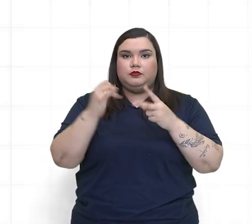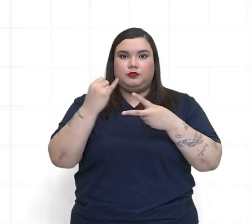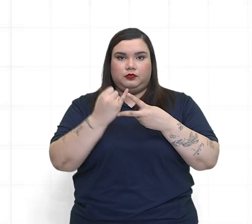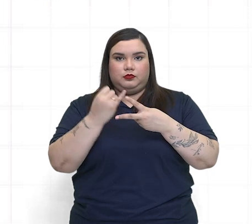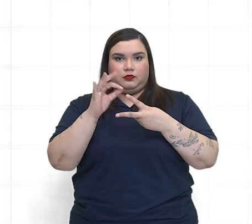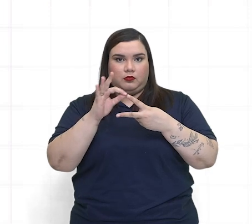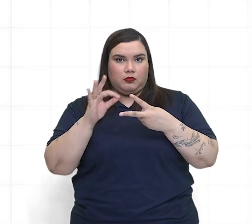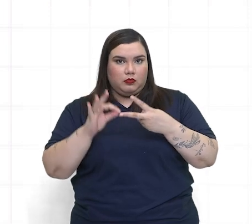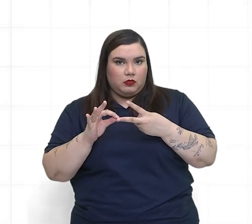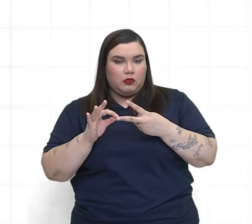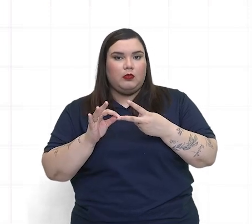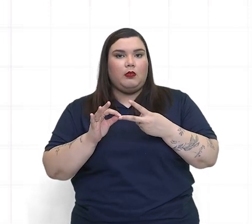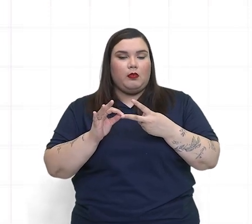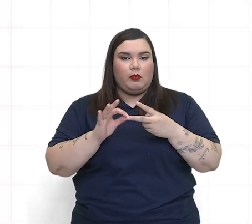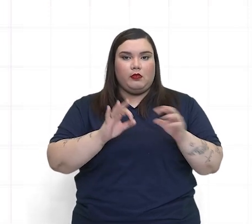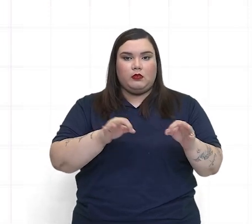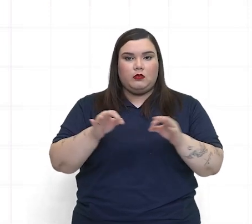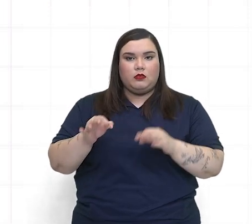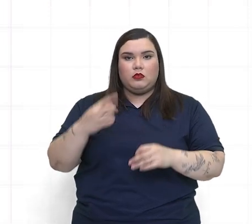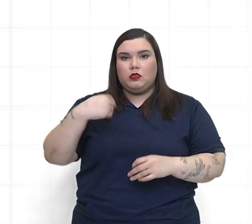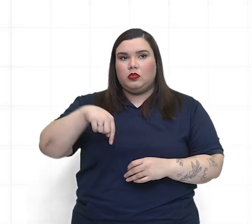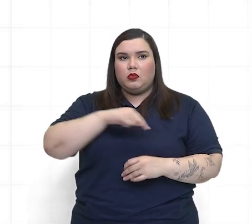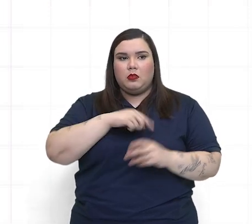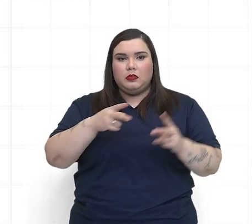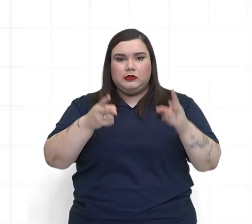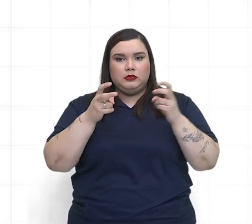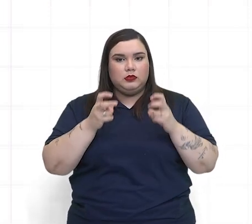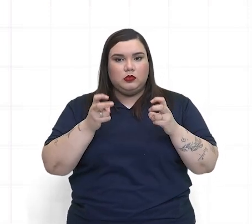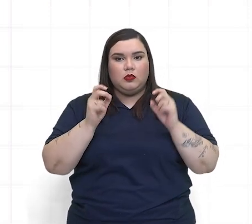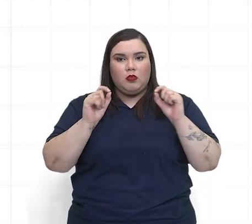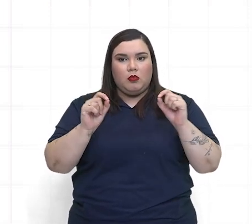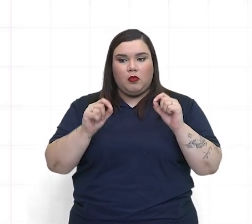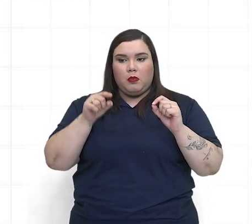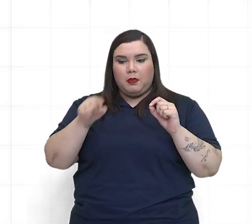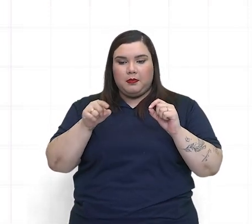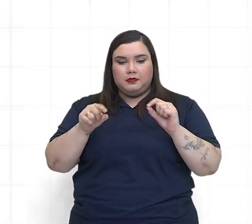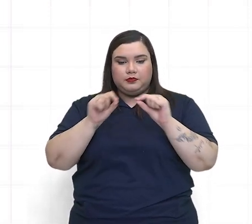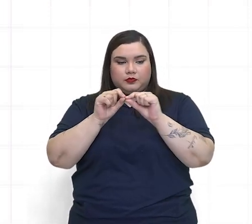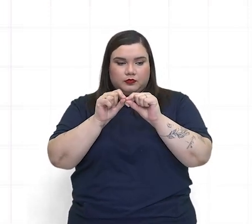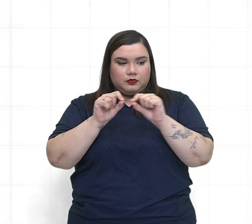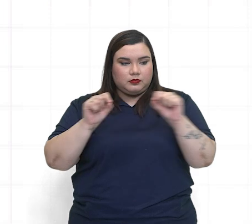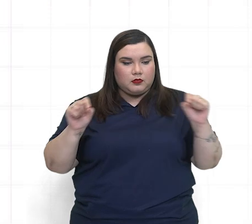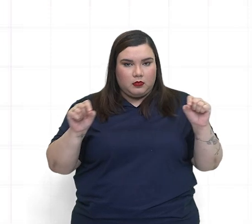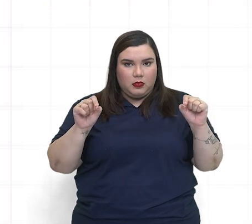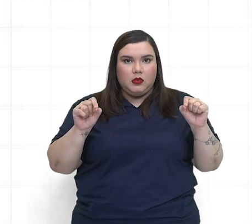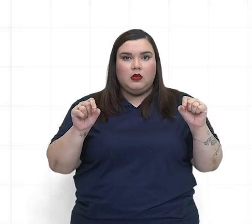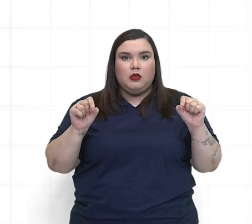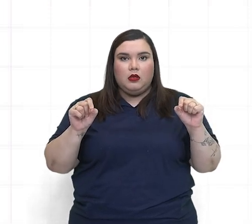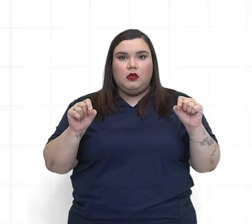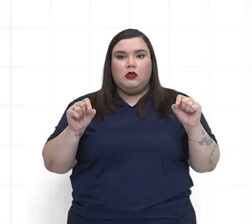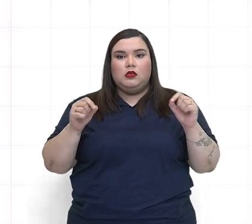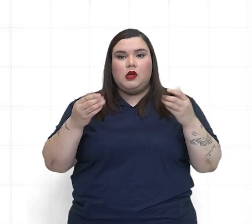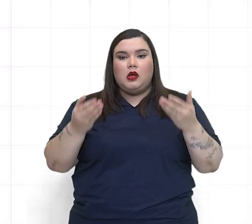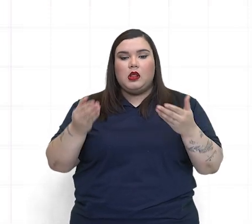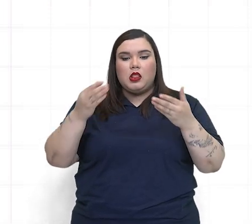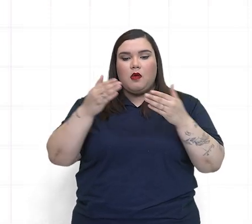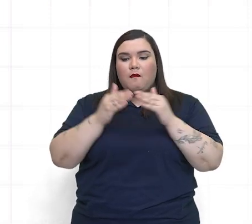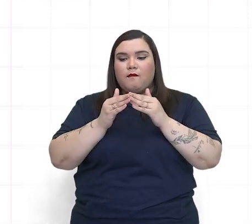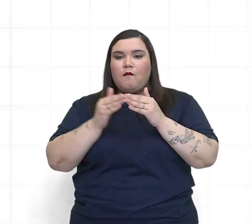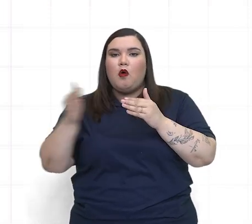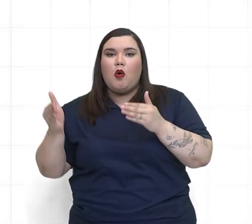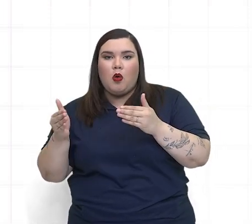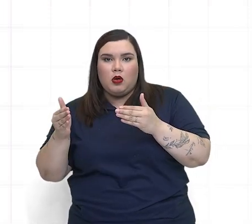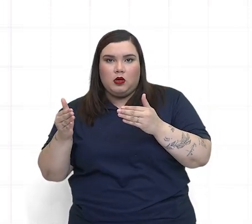polígono, certo? Nós não vemos nenhum pedaço desse segmento de reta que não pertença